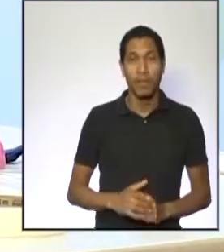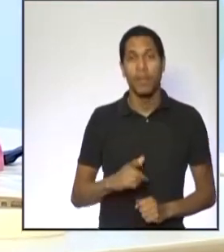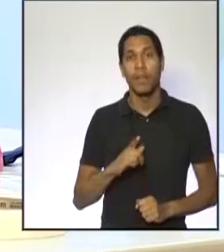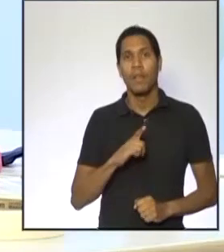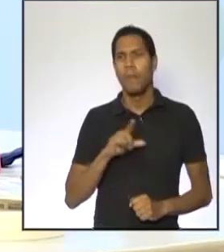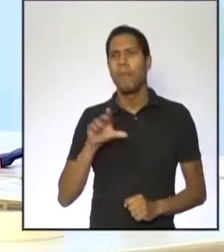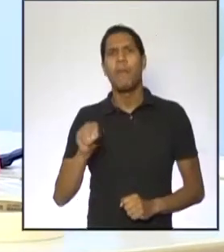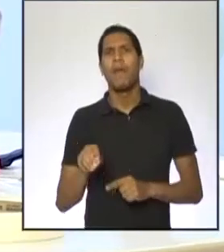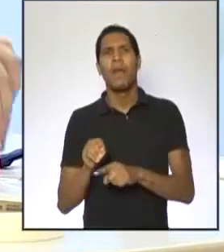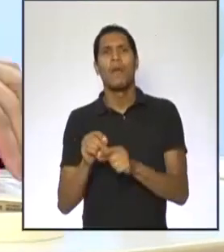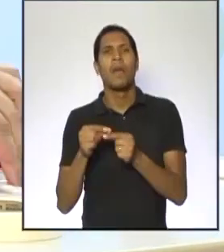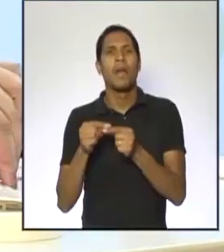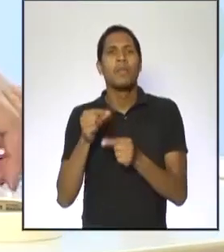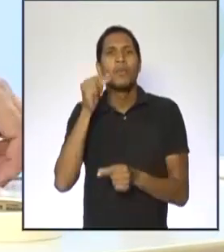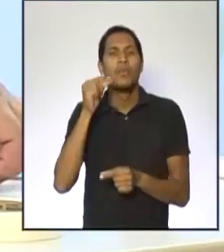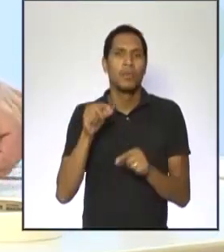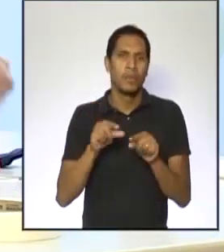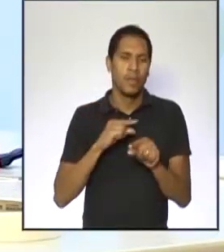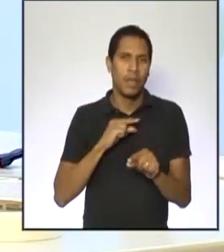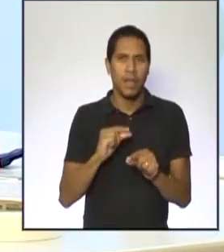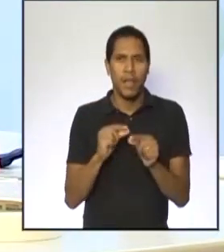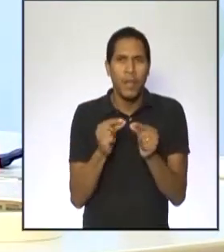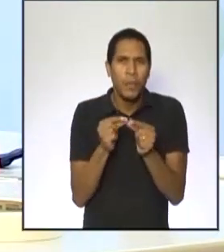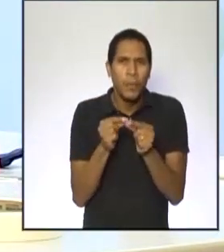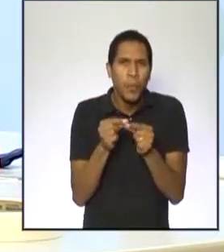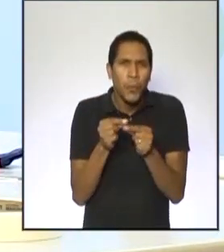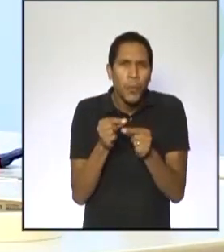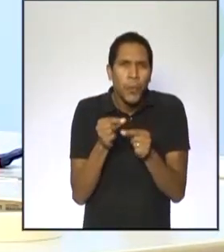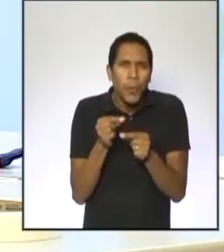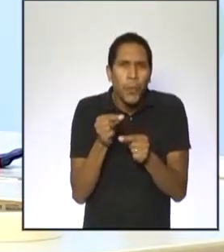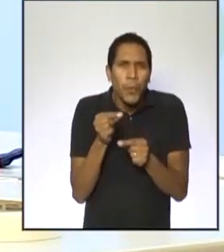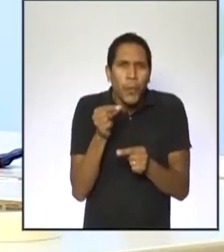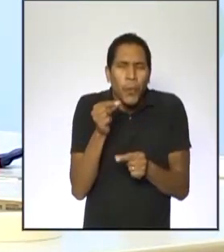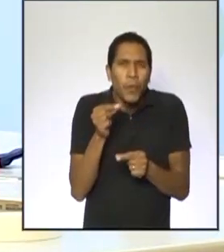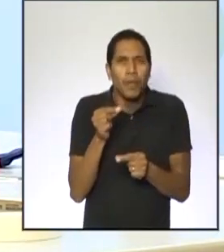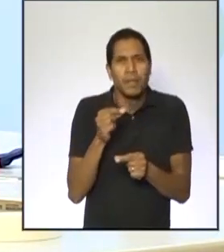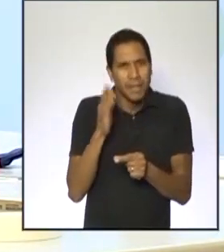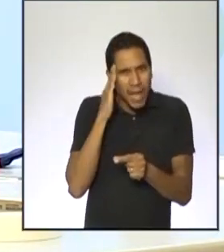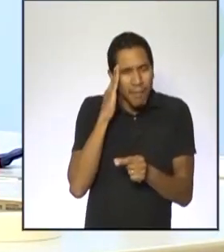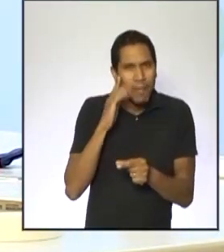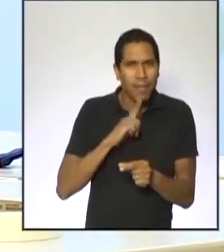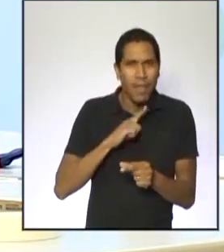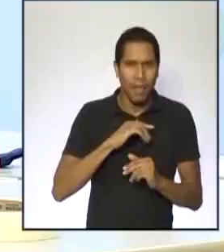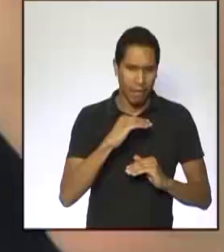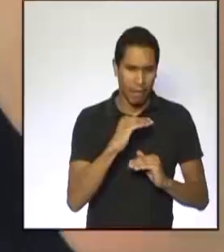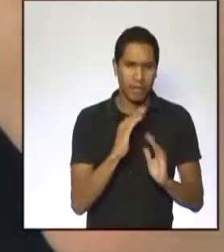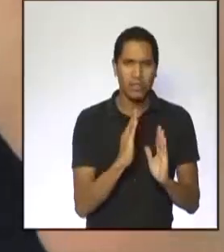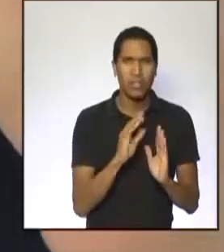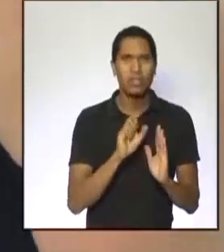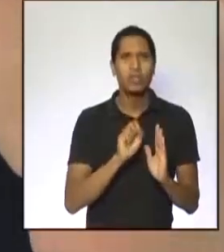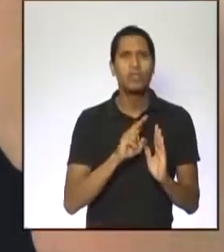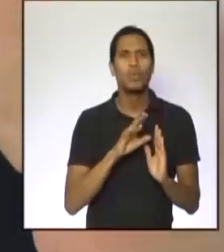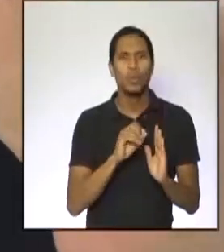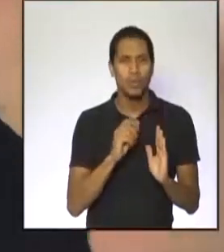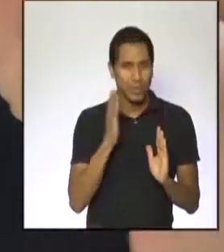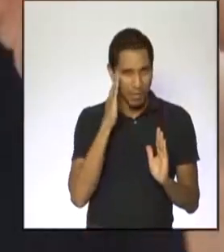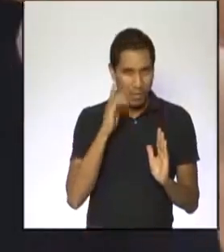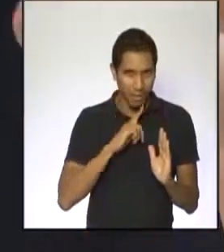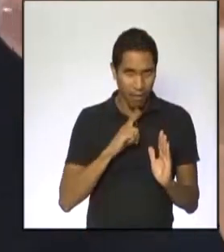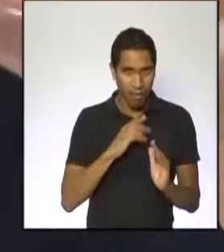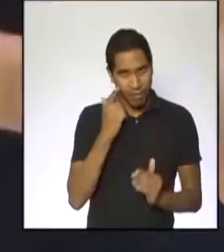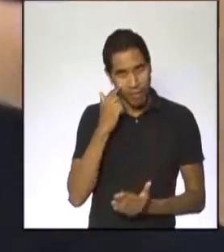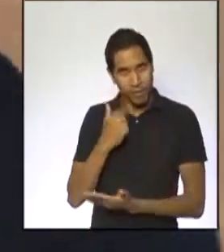canudo mais fino, pode ser um canudo de sucos que vem em caixinhas, fiquem à vontade para